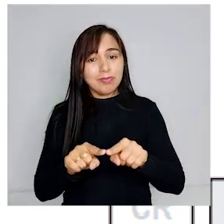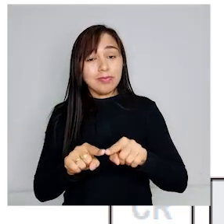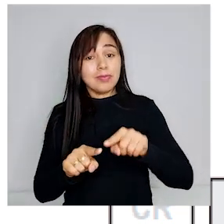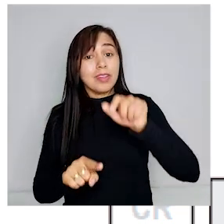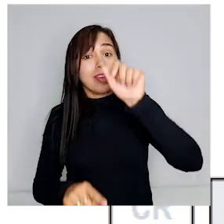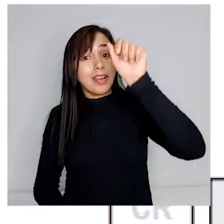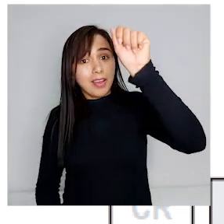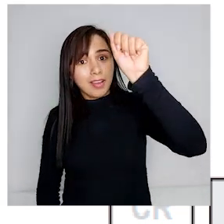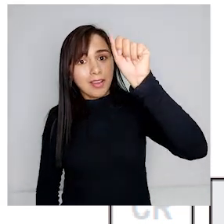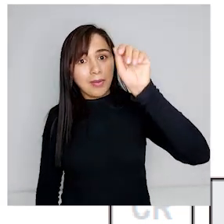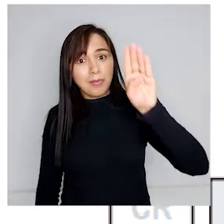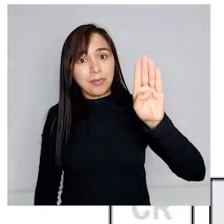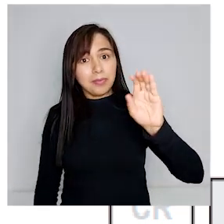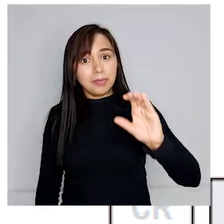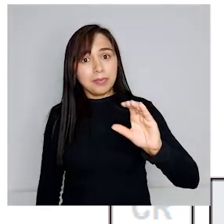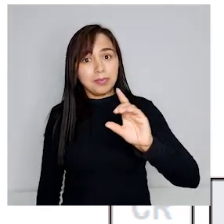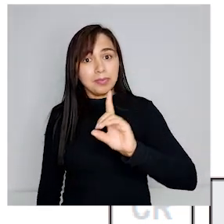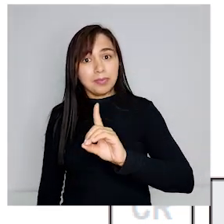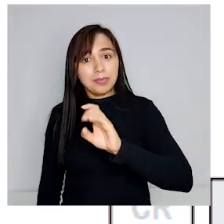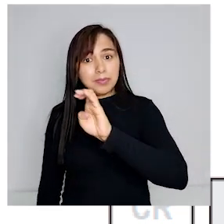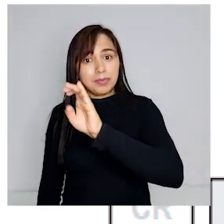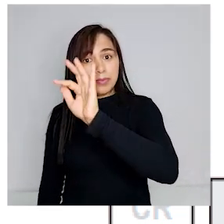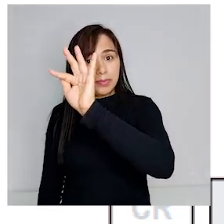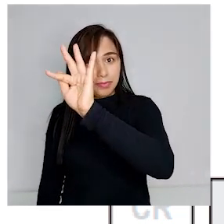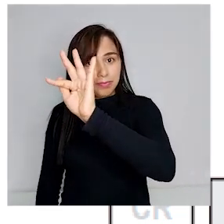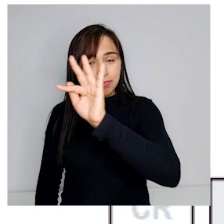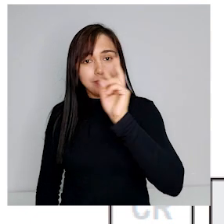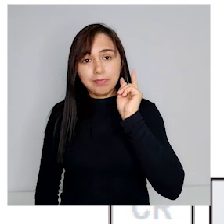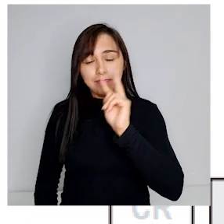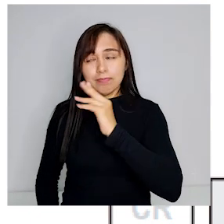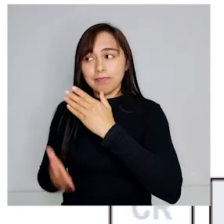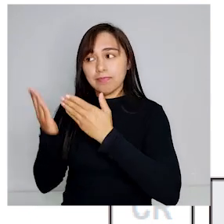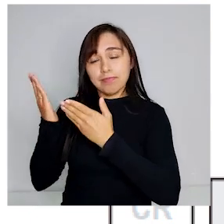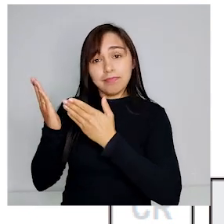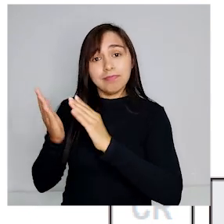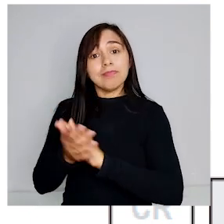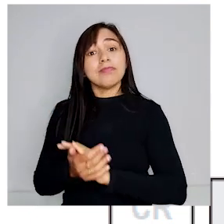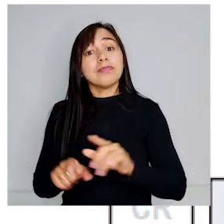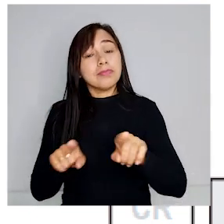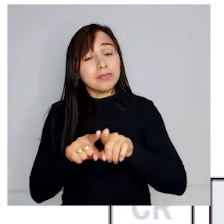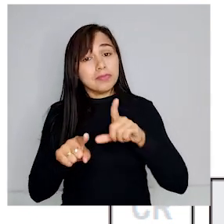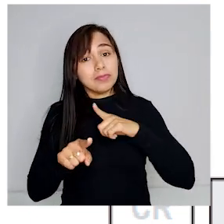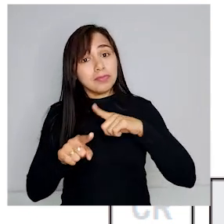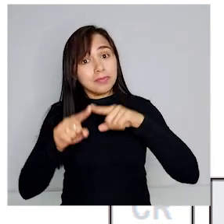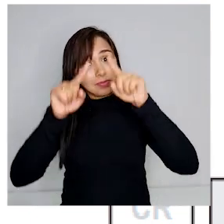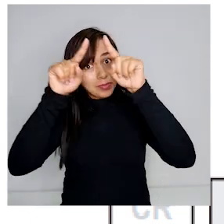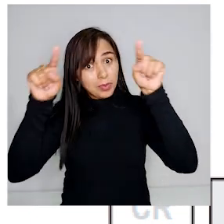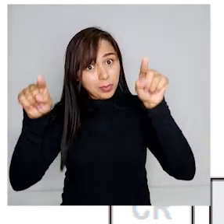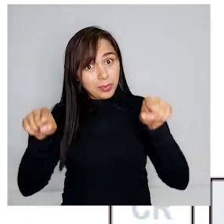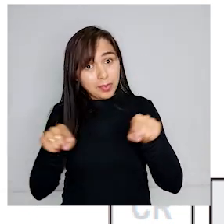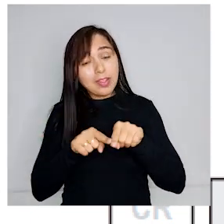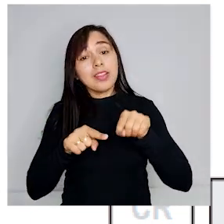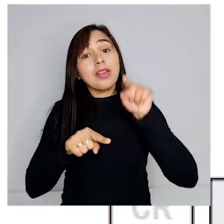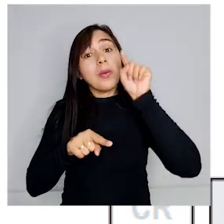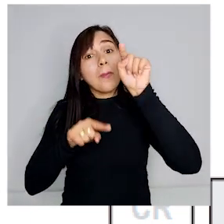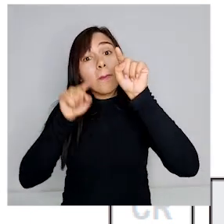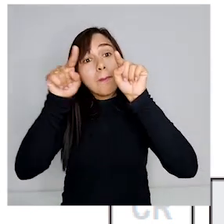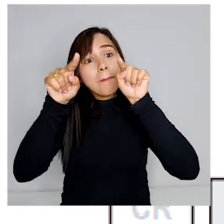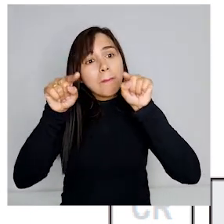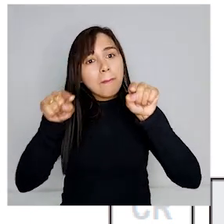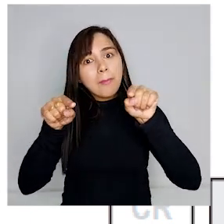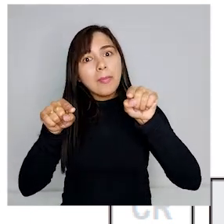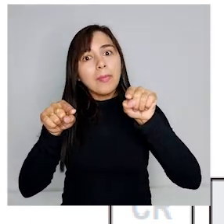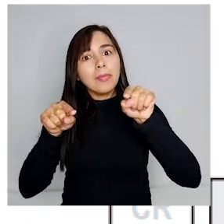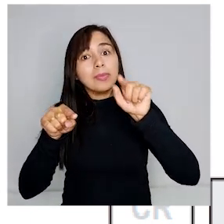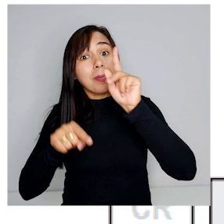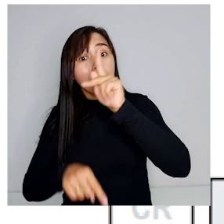ABCDEF, aqui está o hexágono regular, e os pontos médios P, Q,